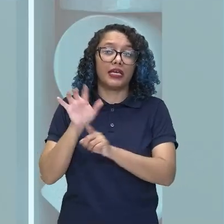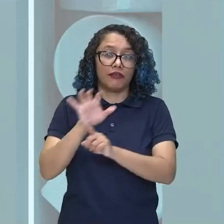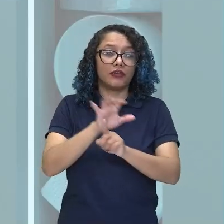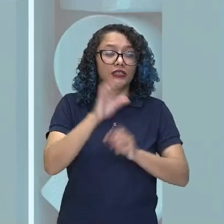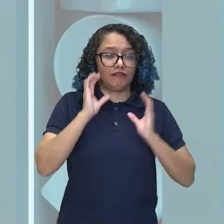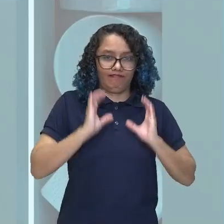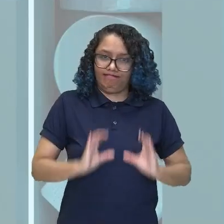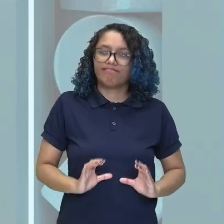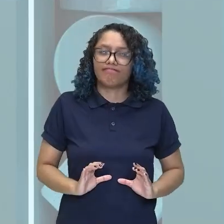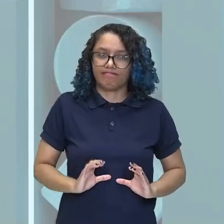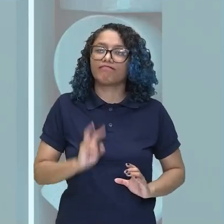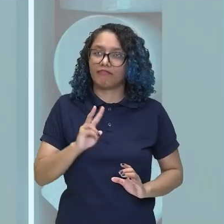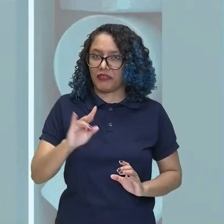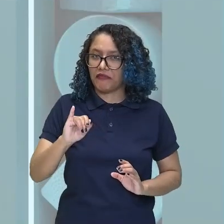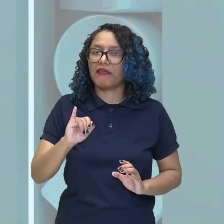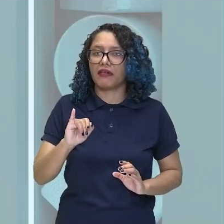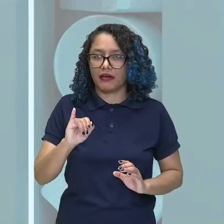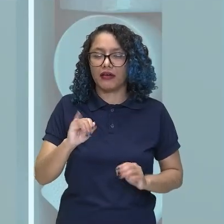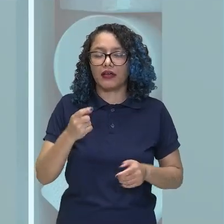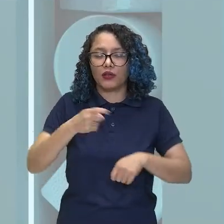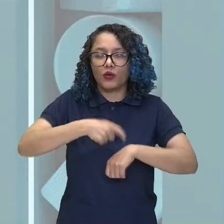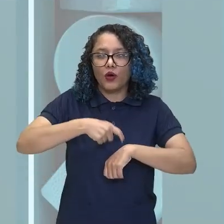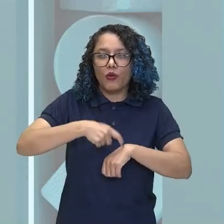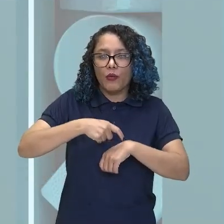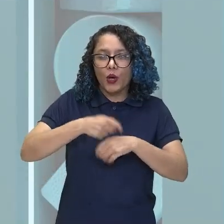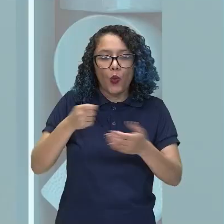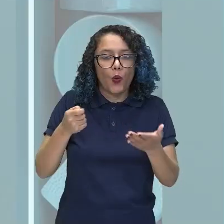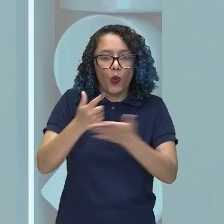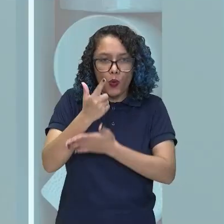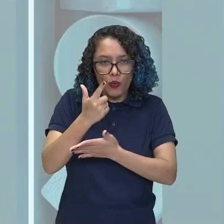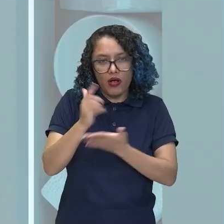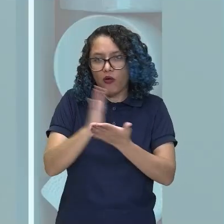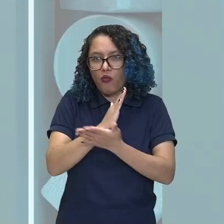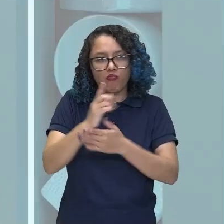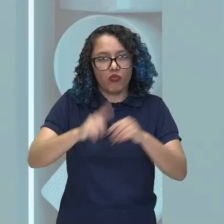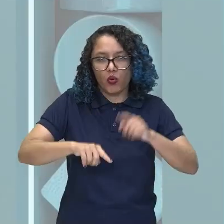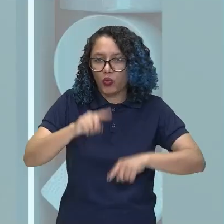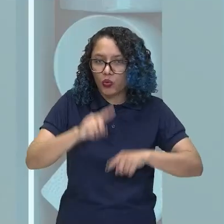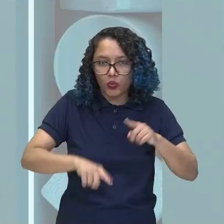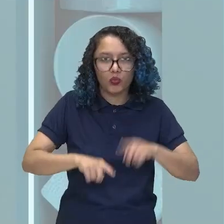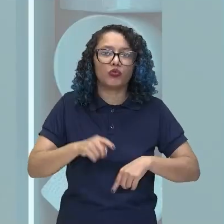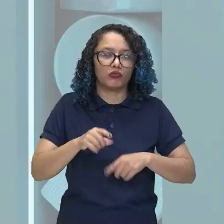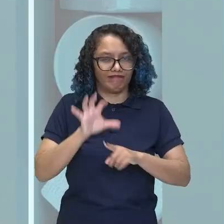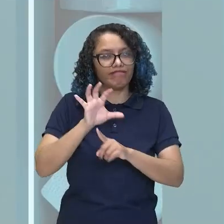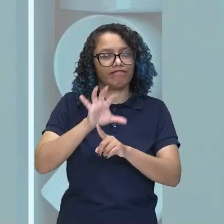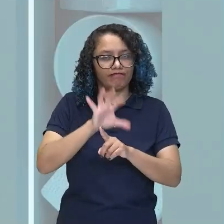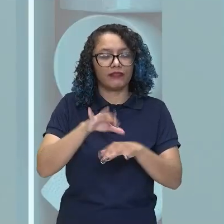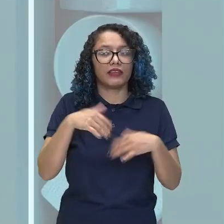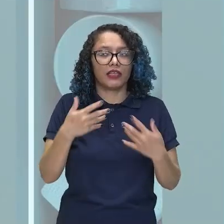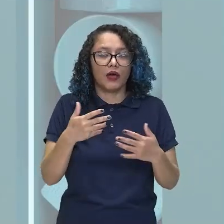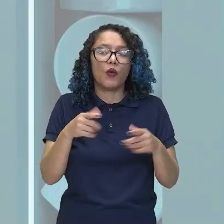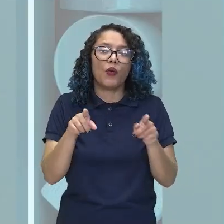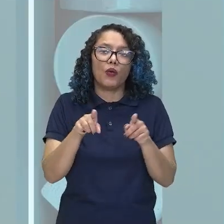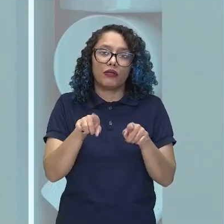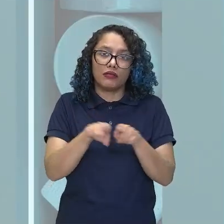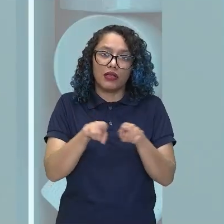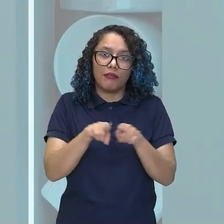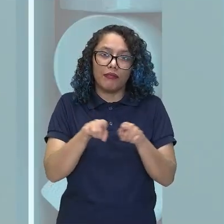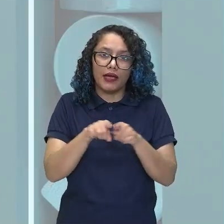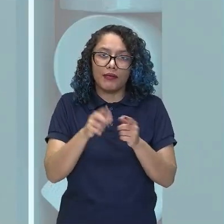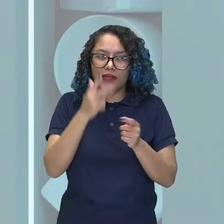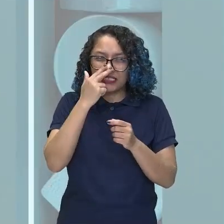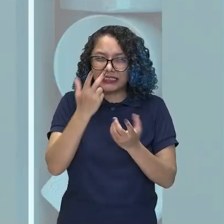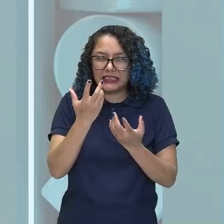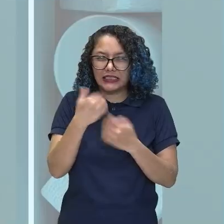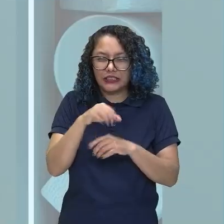teu comportamento na hora de comprar determinado produto. Então, ela vai gerar também uma necessidade em